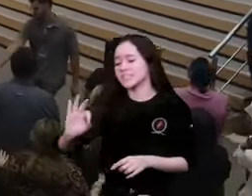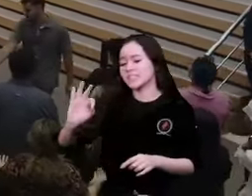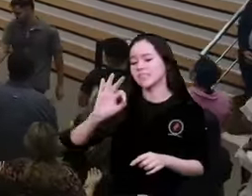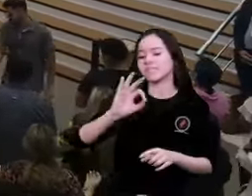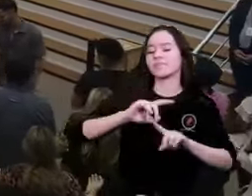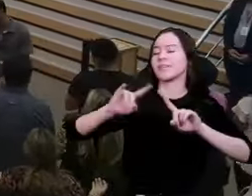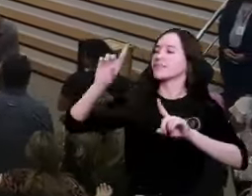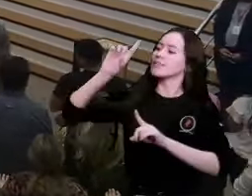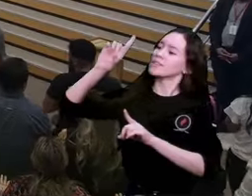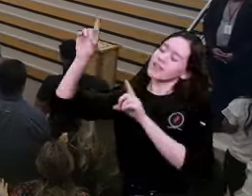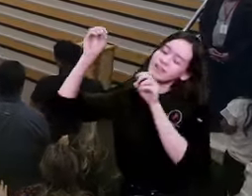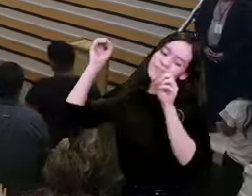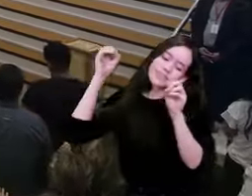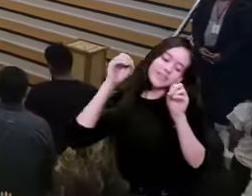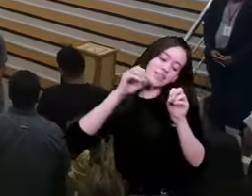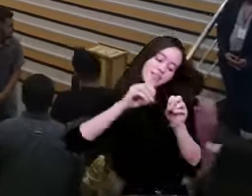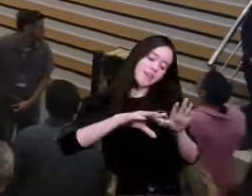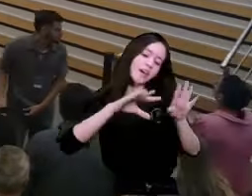Estava te